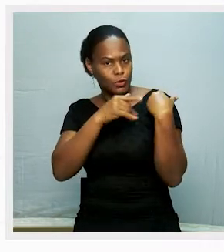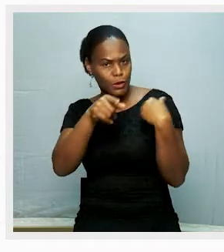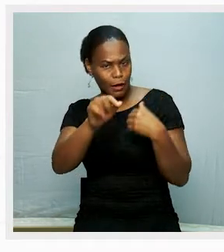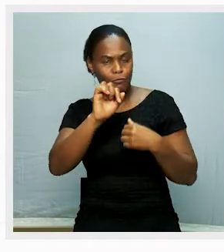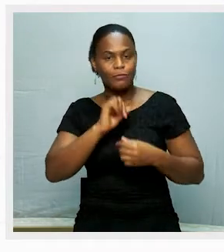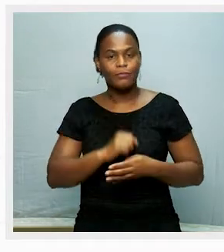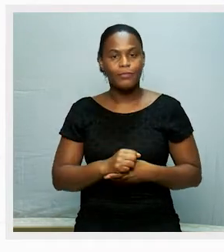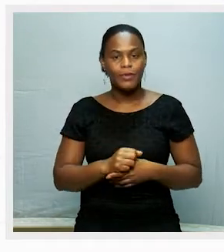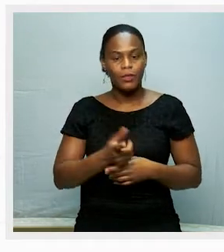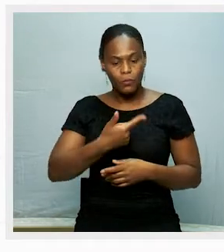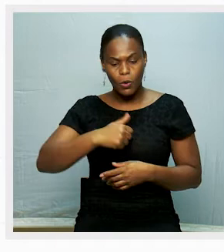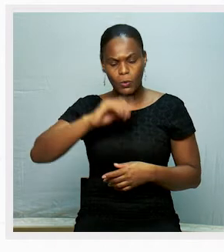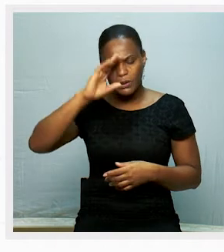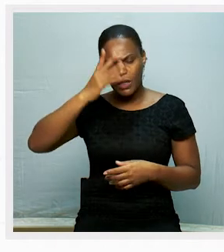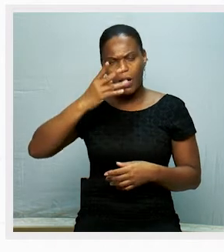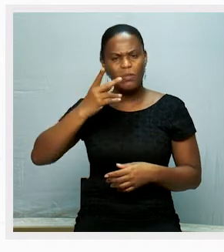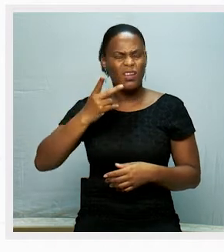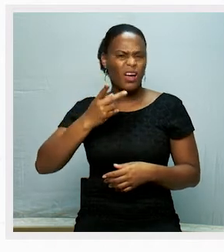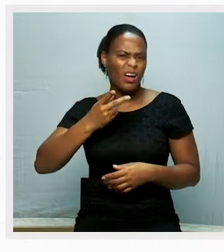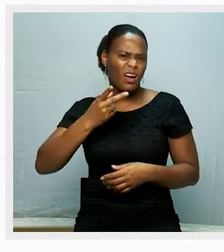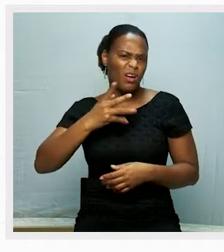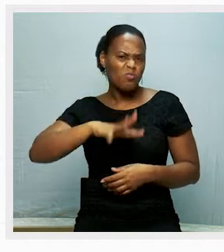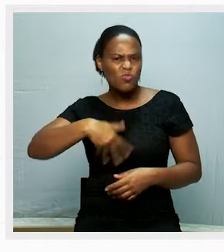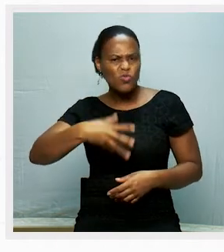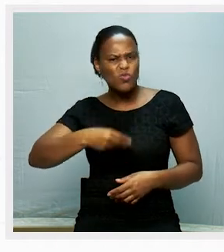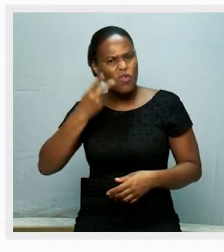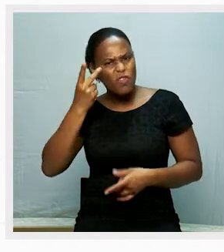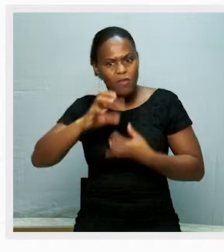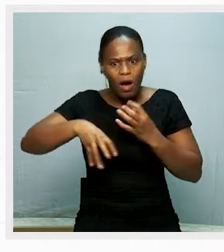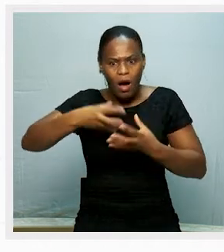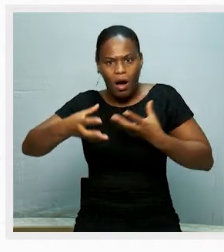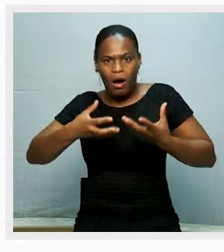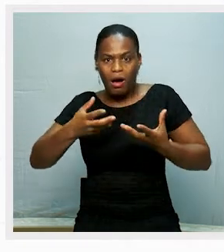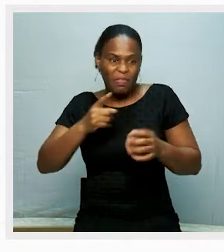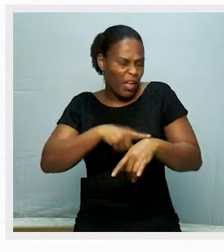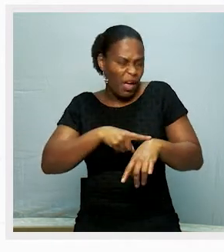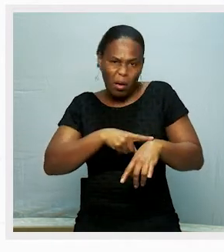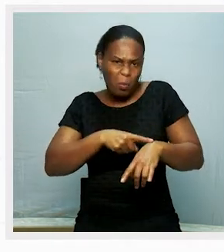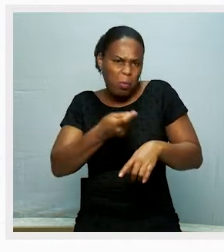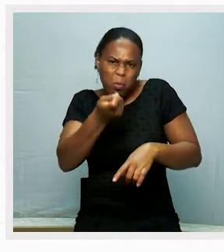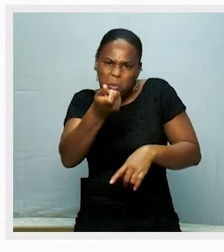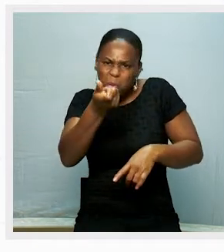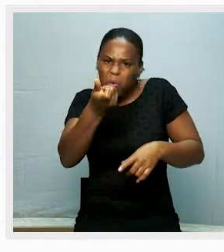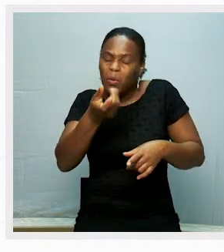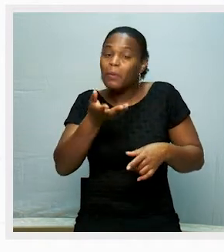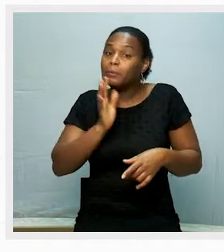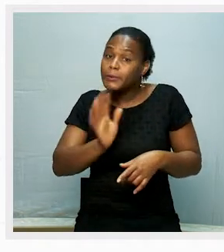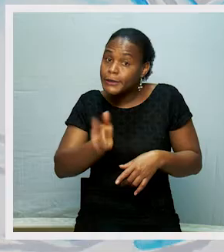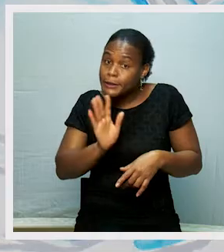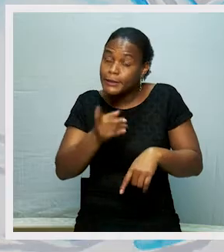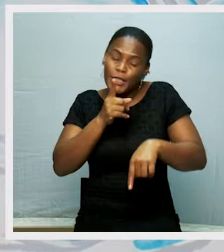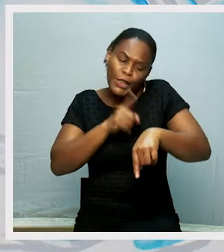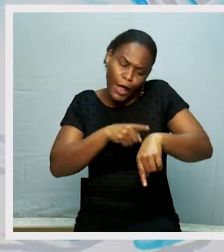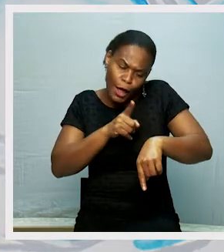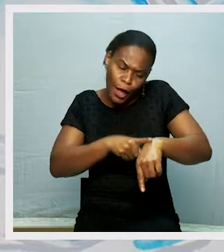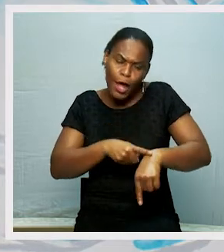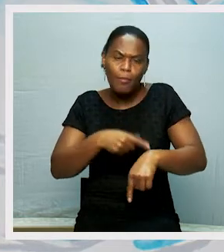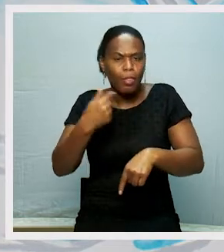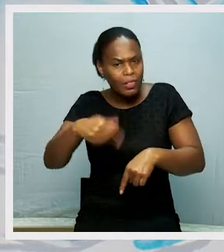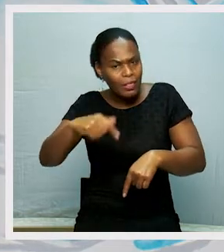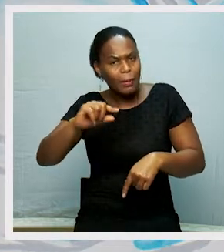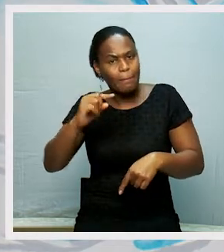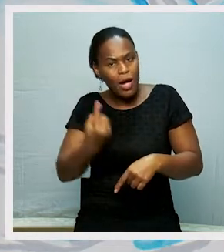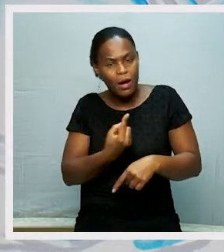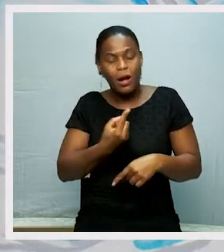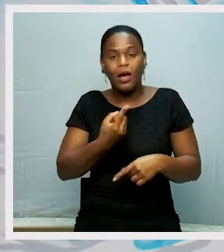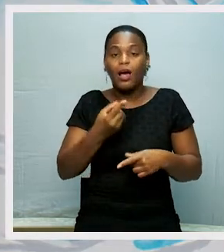educação. Sabemos que vivemos num mundo assim meio agitado, às vezes não aparece tempo, mas nós temos que arranjar um